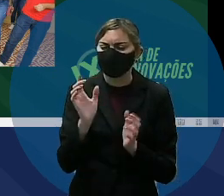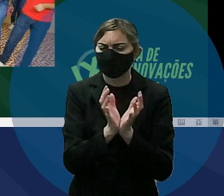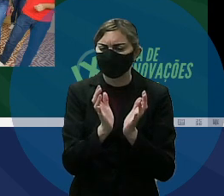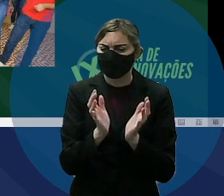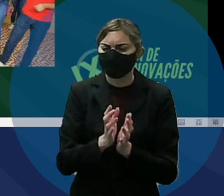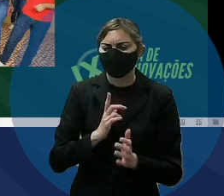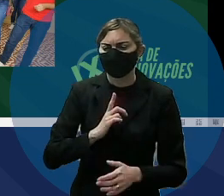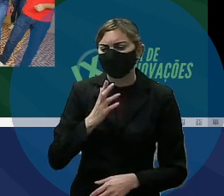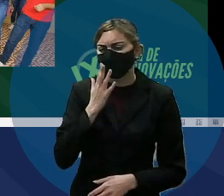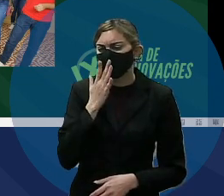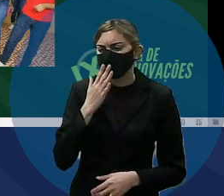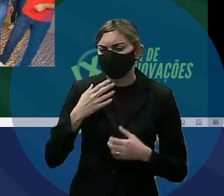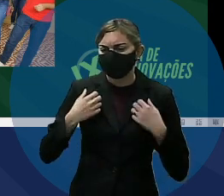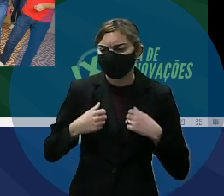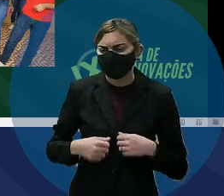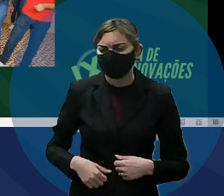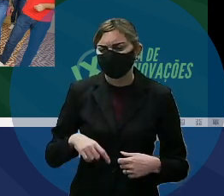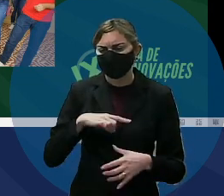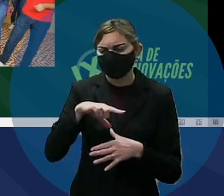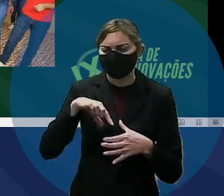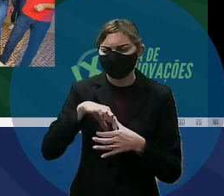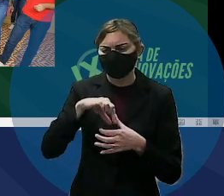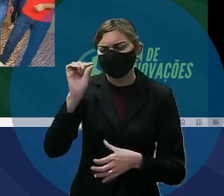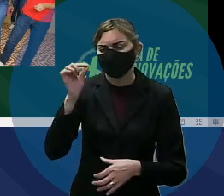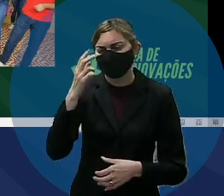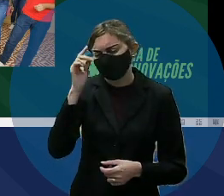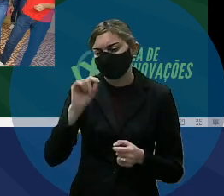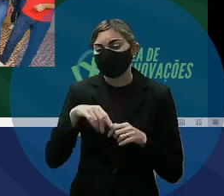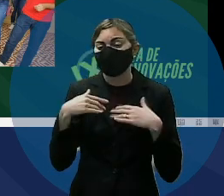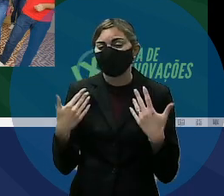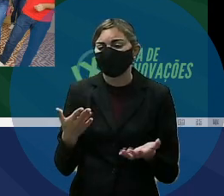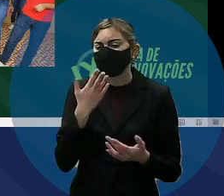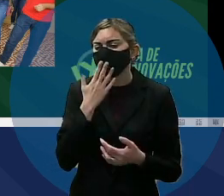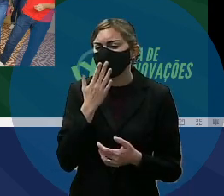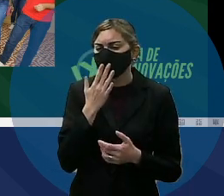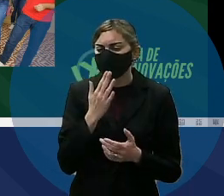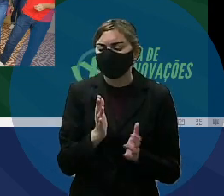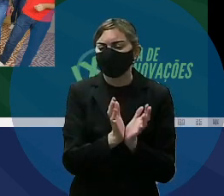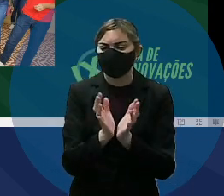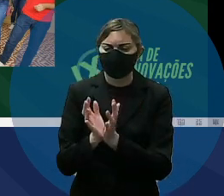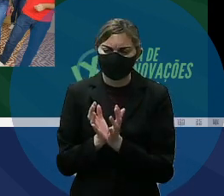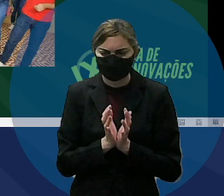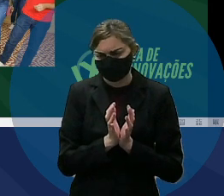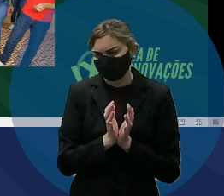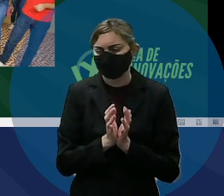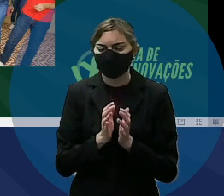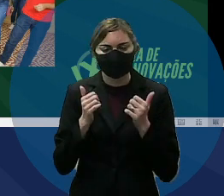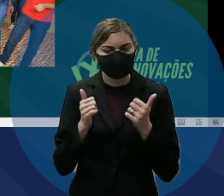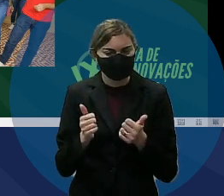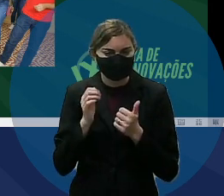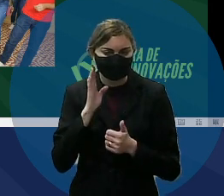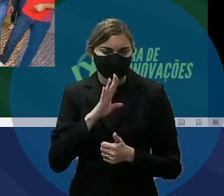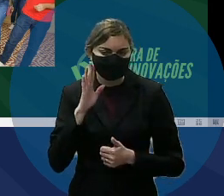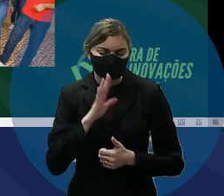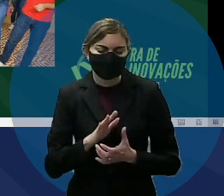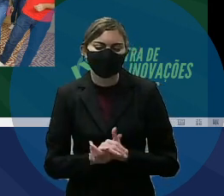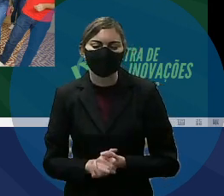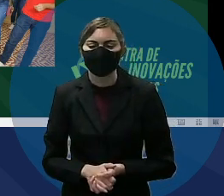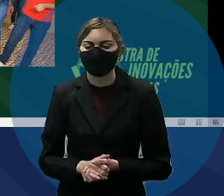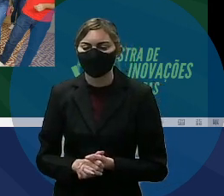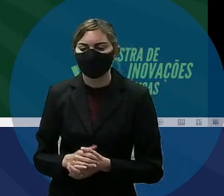Na verdade, a gente faz um sorteio para saber qual cor fica com cada equipe. É bem bacana. Pode